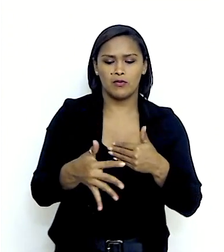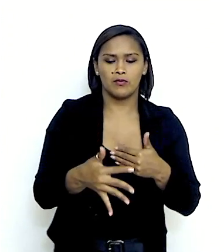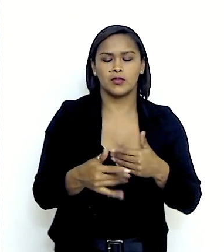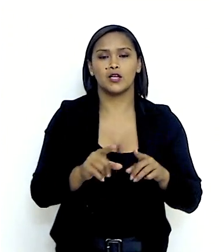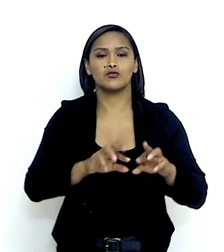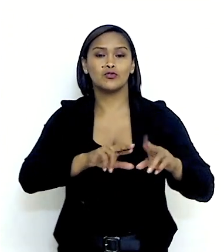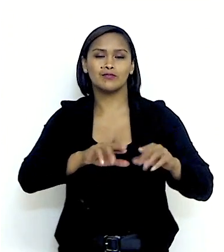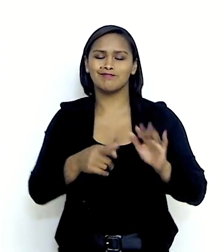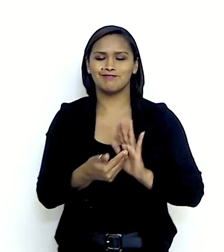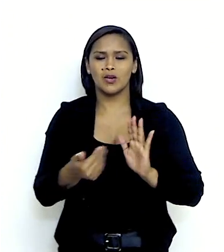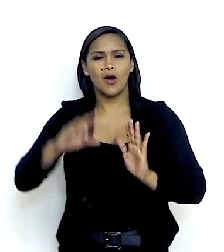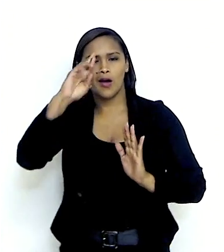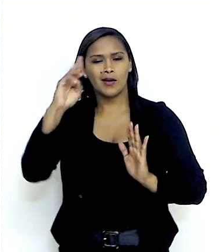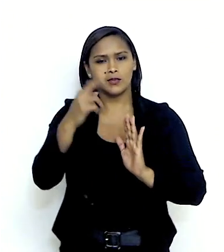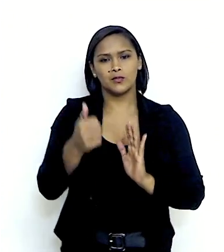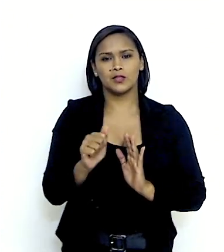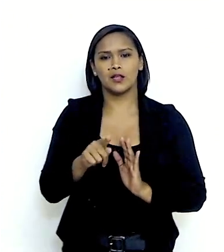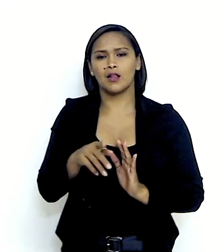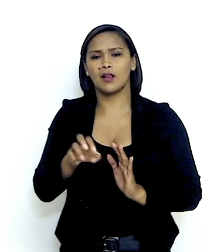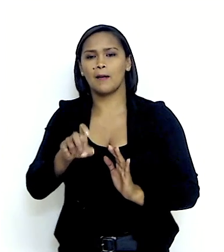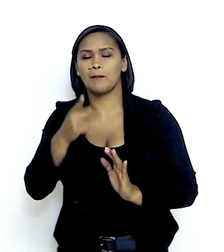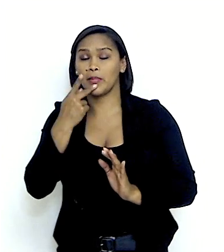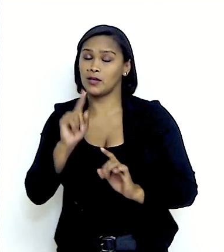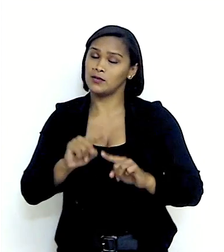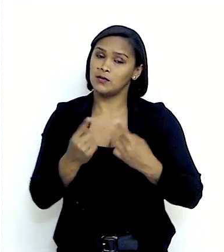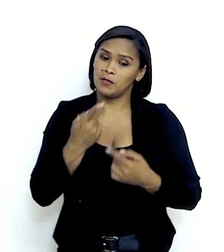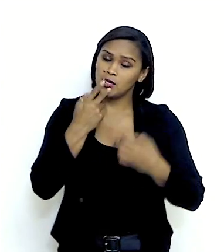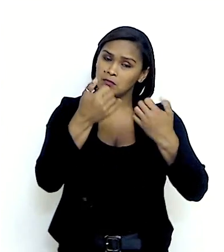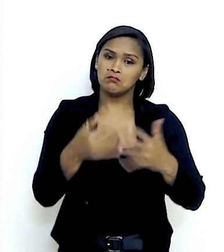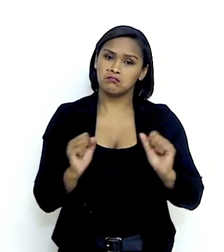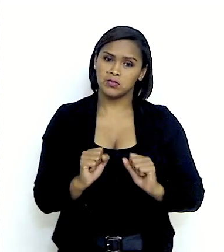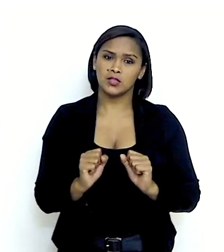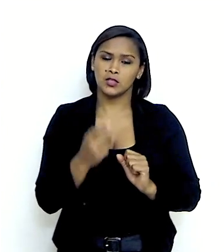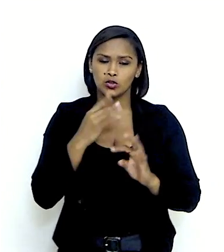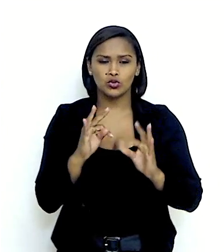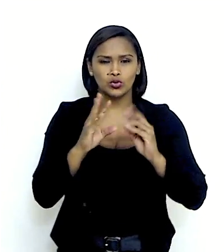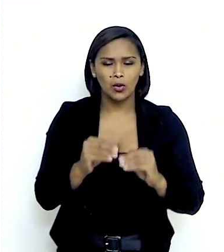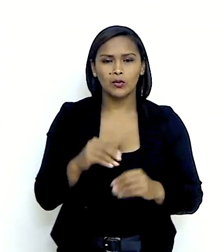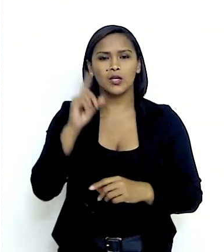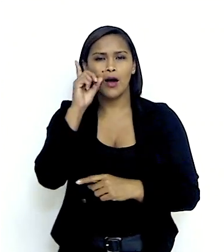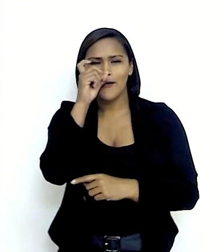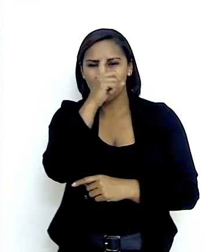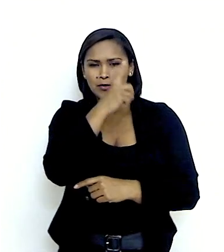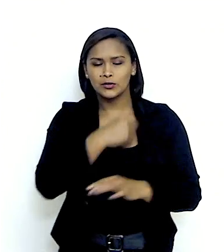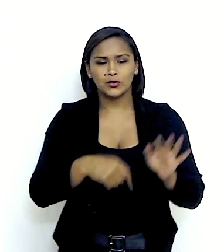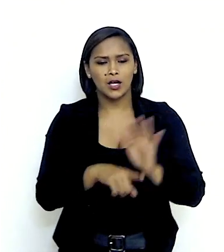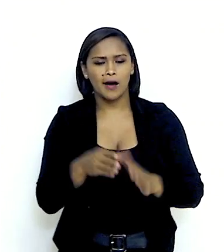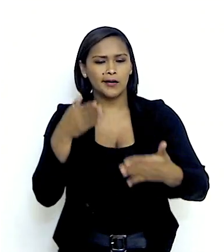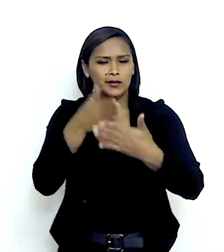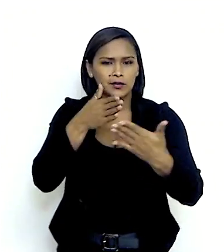à agência. O que eu diria é que há apesar de tudo, né, apesar de todos alguns